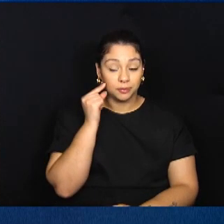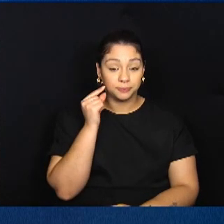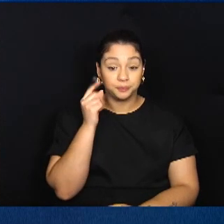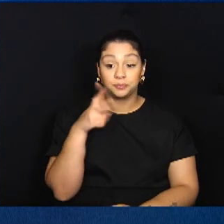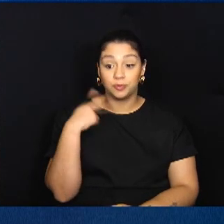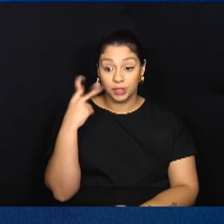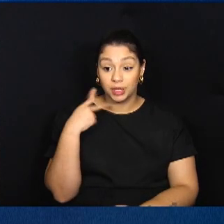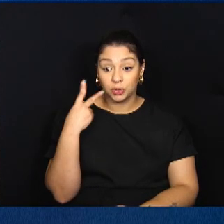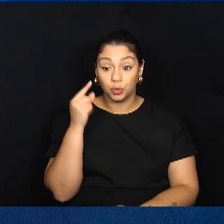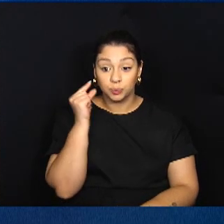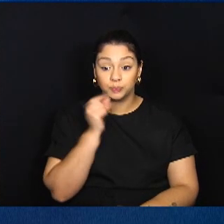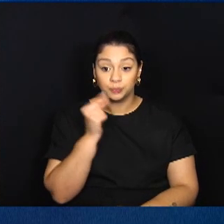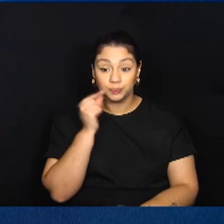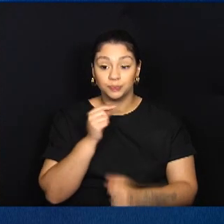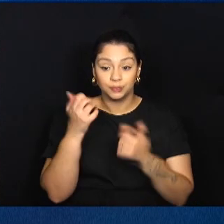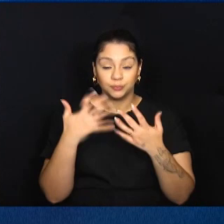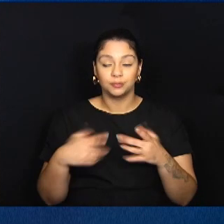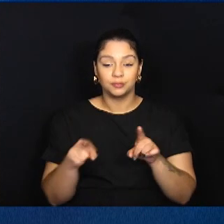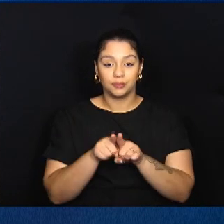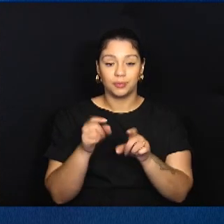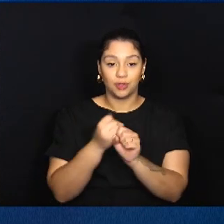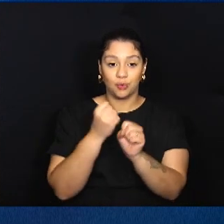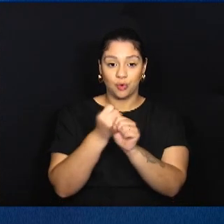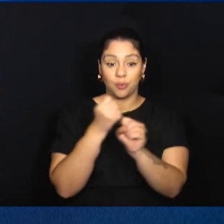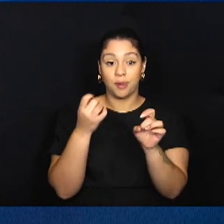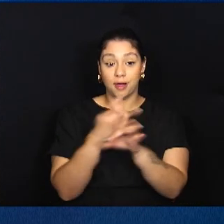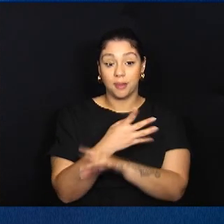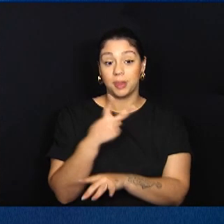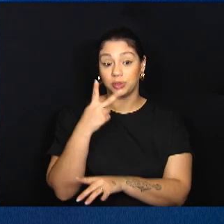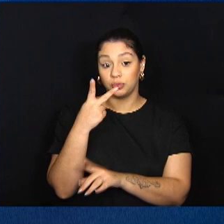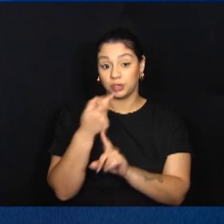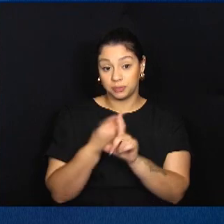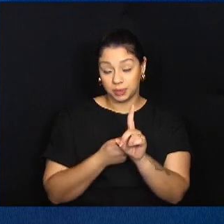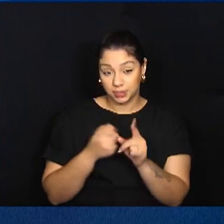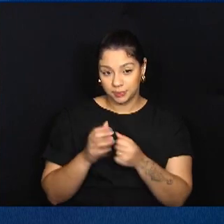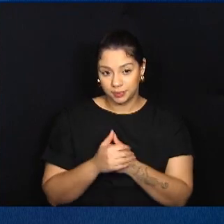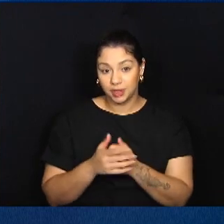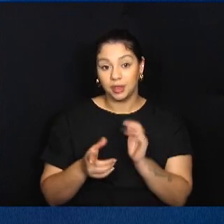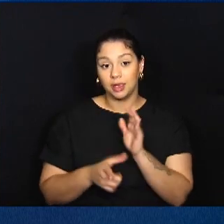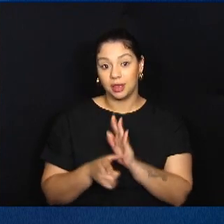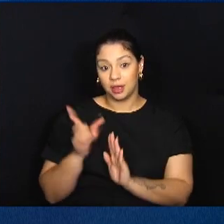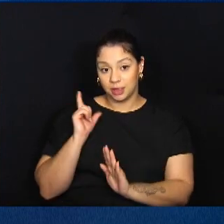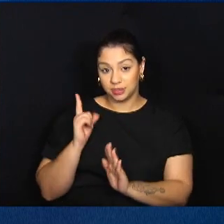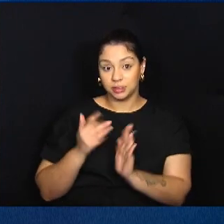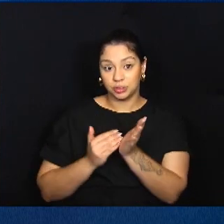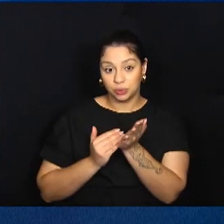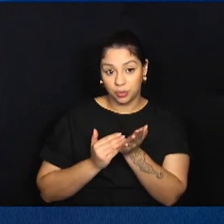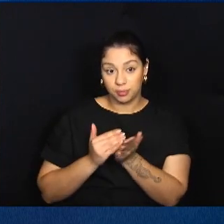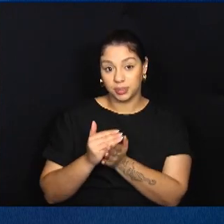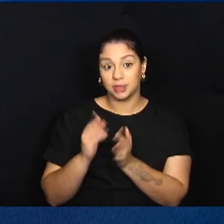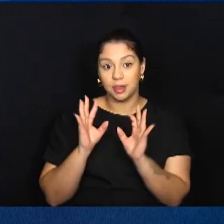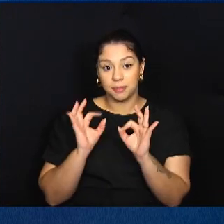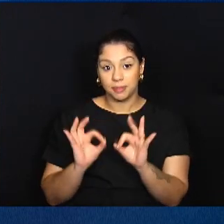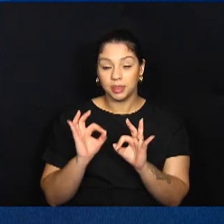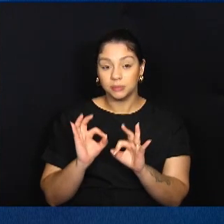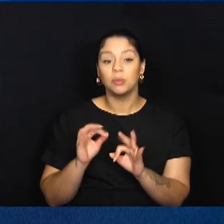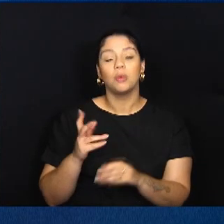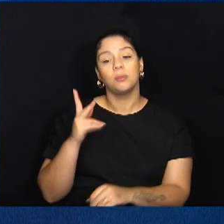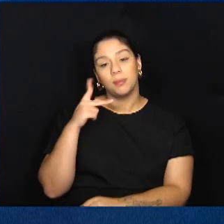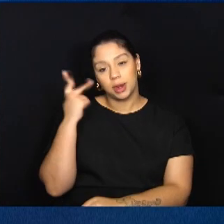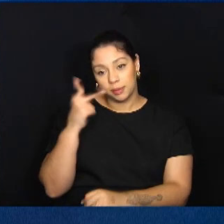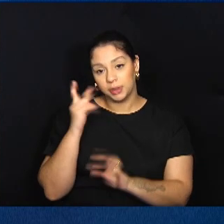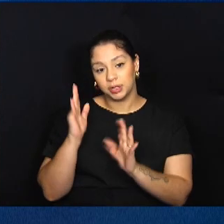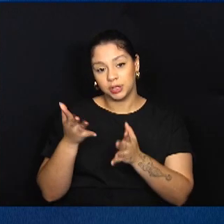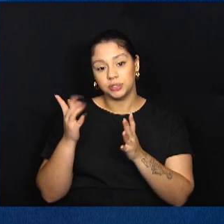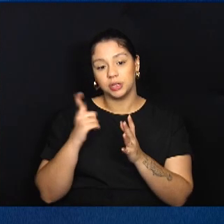obras devem ser finalizadas dentro de 2 meses. Mesmo antes do início dos trabalhos, o parlamentar esteve